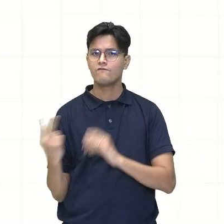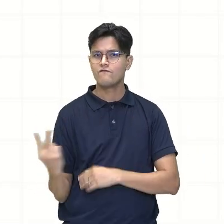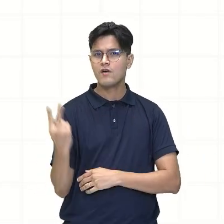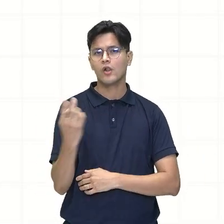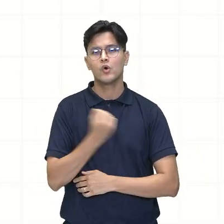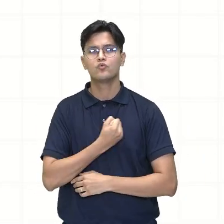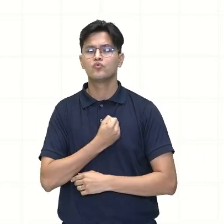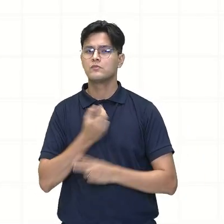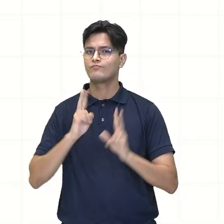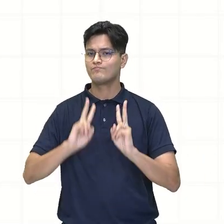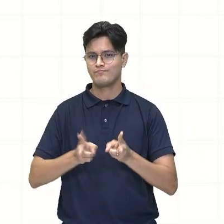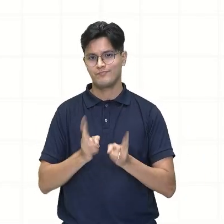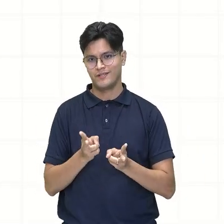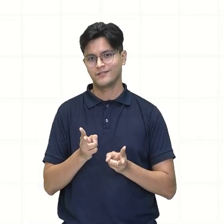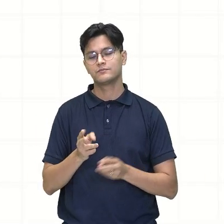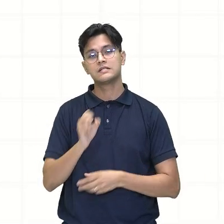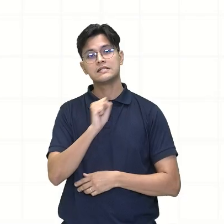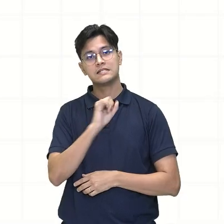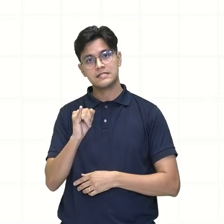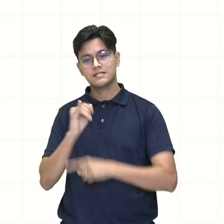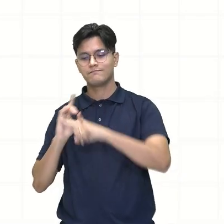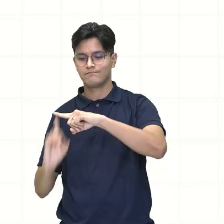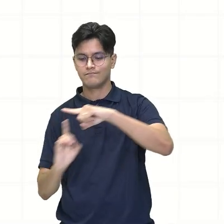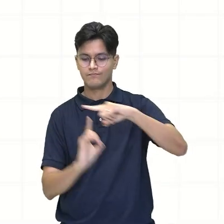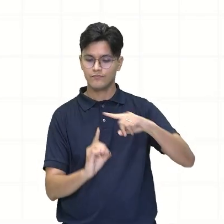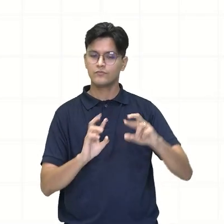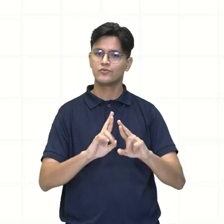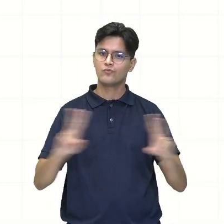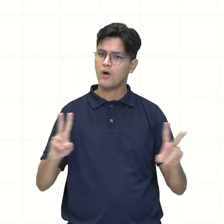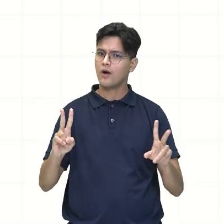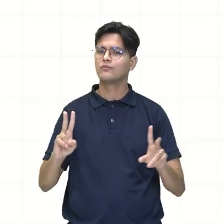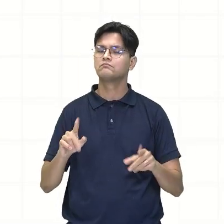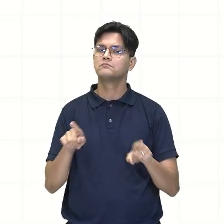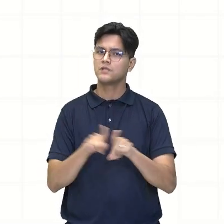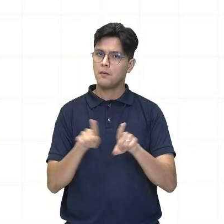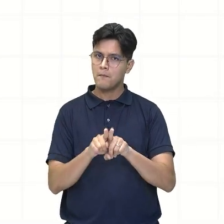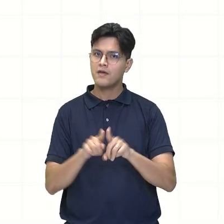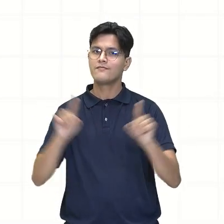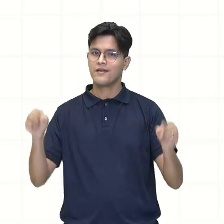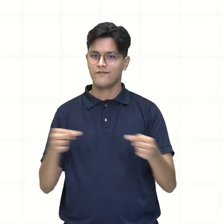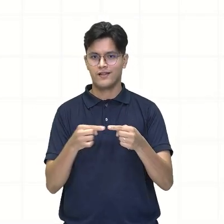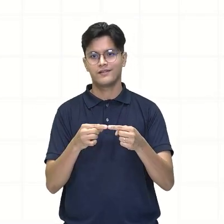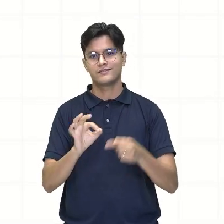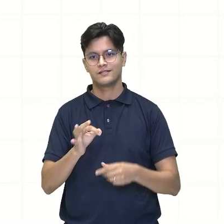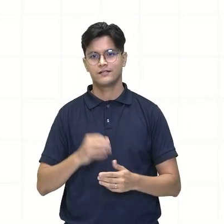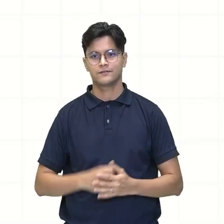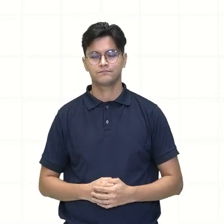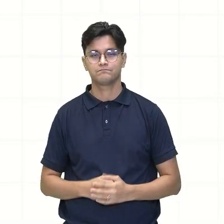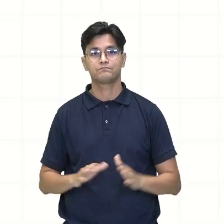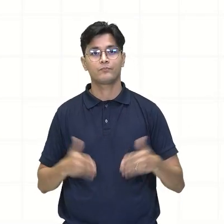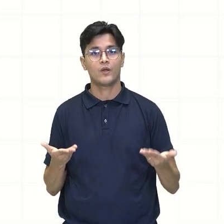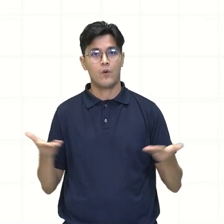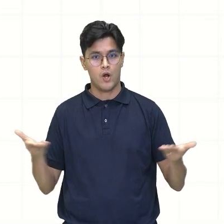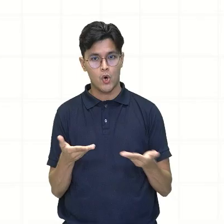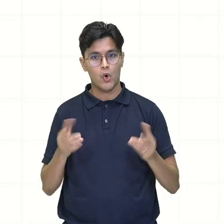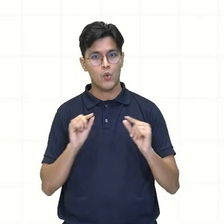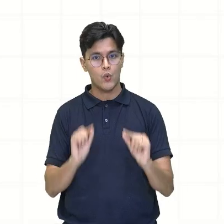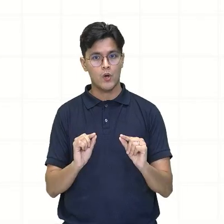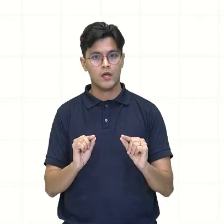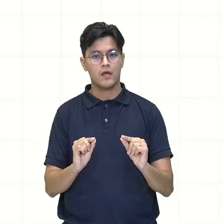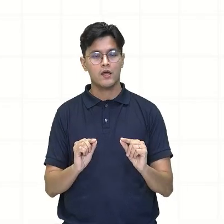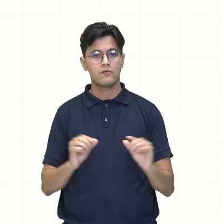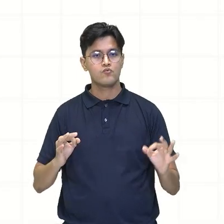o numerador e o denominador sejam diferentes. Então, vamos lá concluir aqui, né? Vou colocar